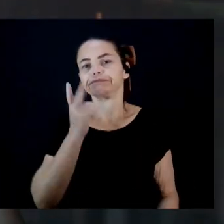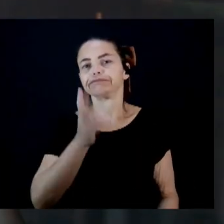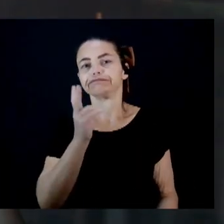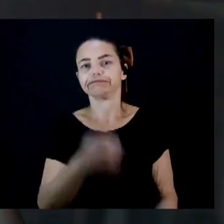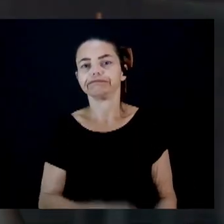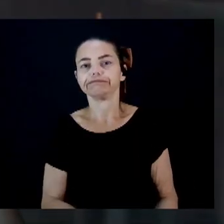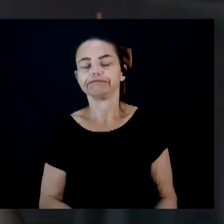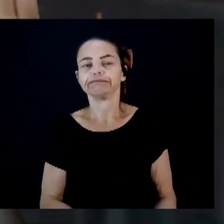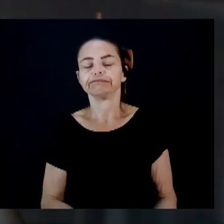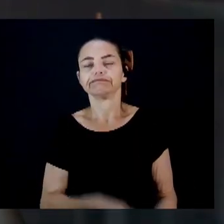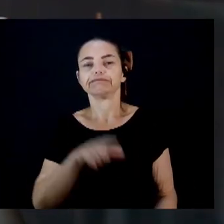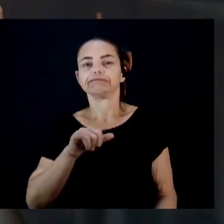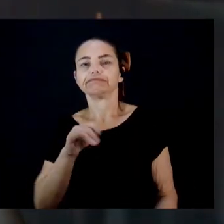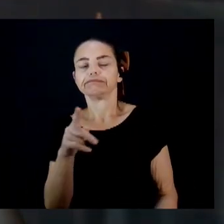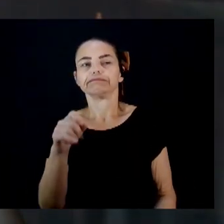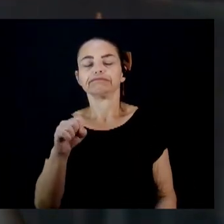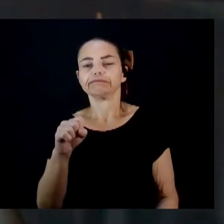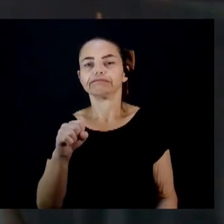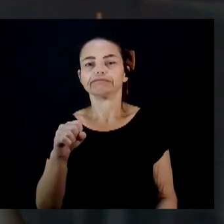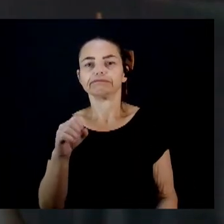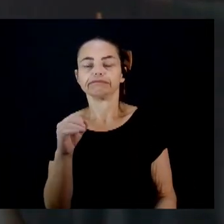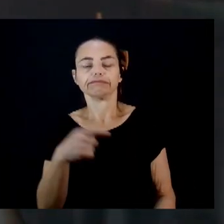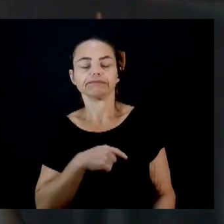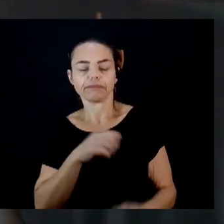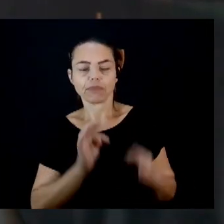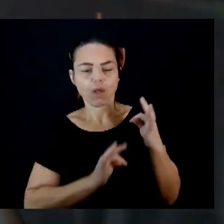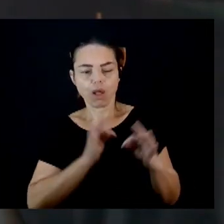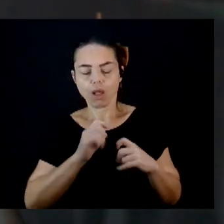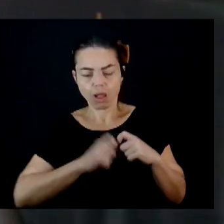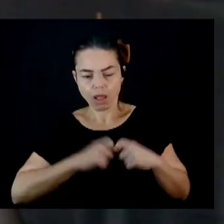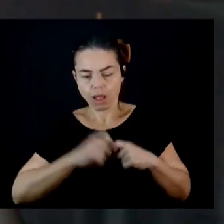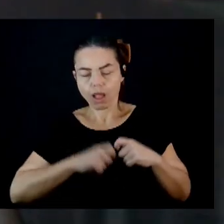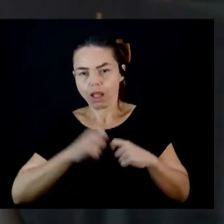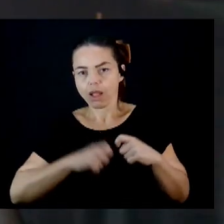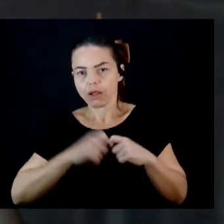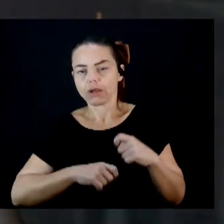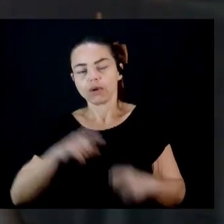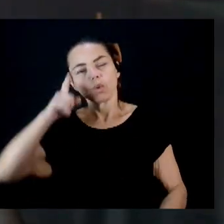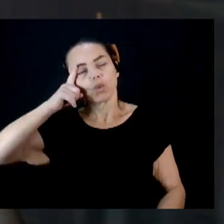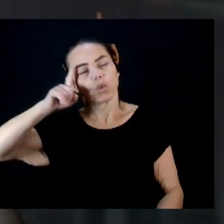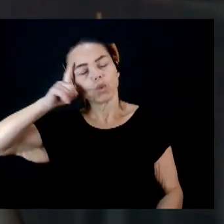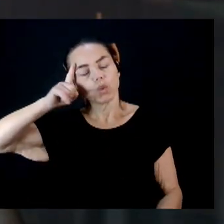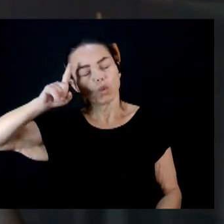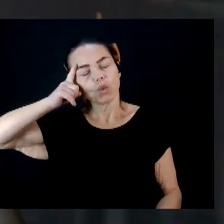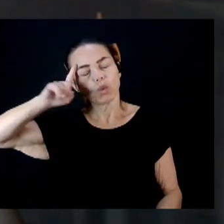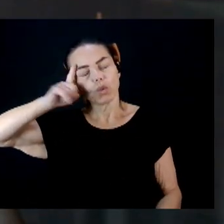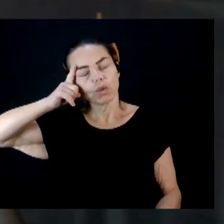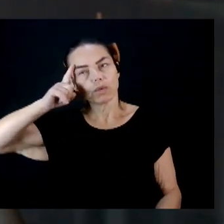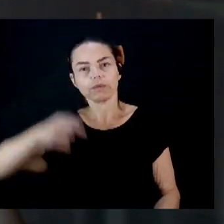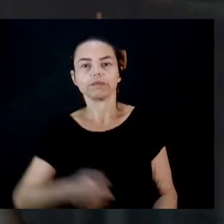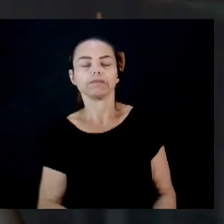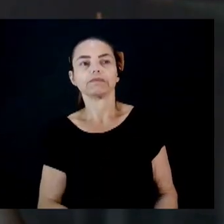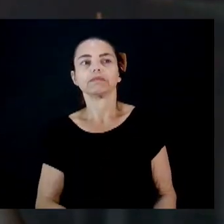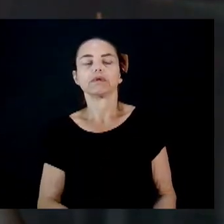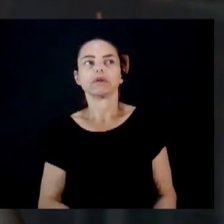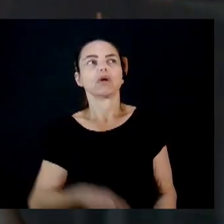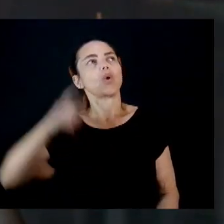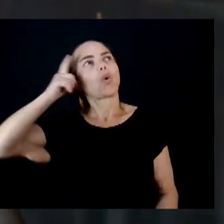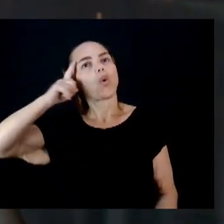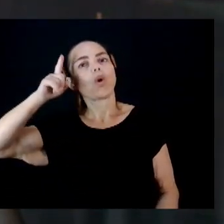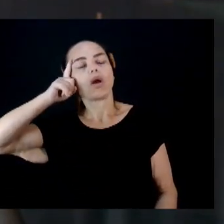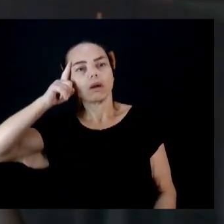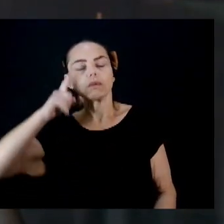de libido, toda vez que a gente for falar de sexo, a gente vai estar falando de dia a dia. A gente vai estar falando de rotina, do mundo